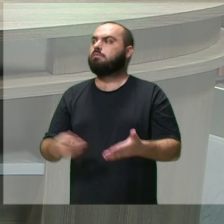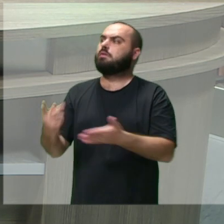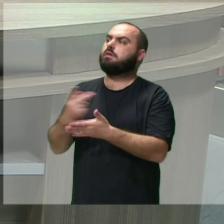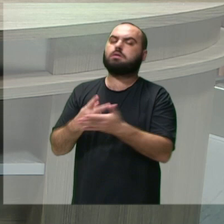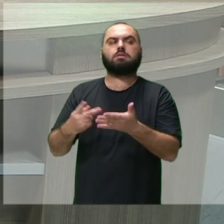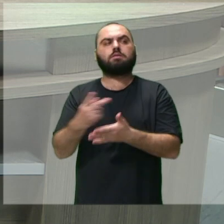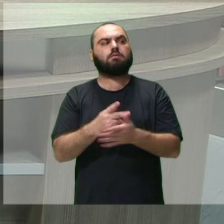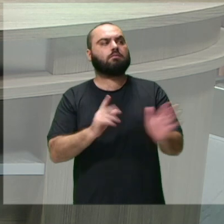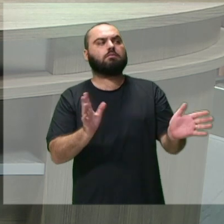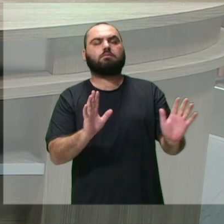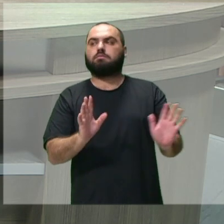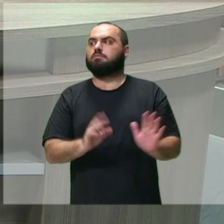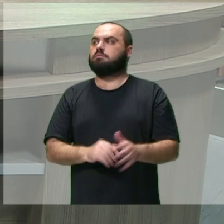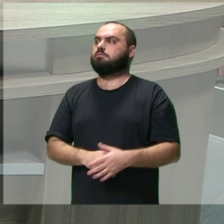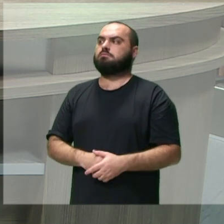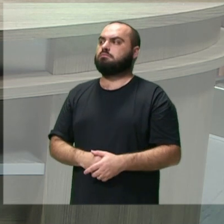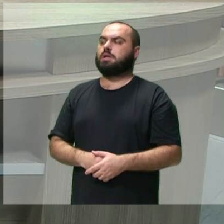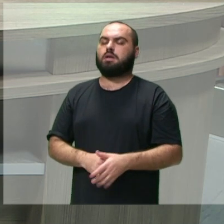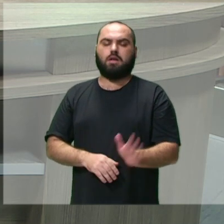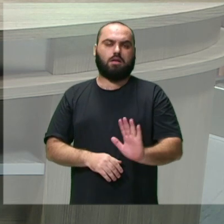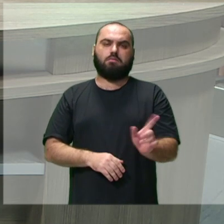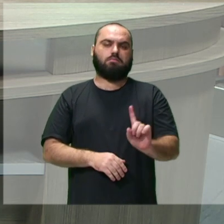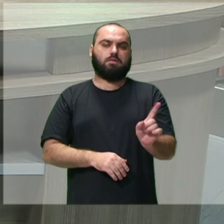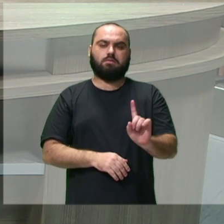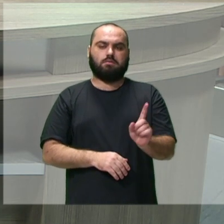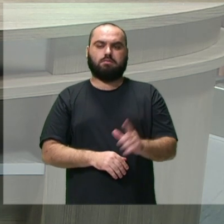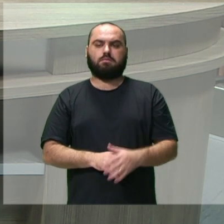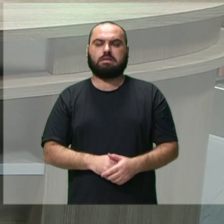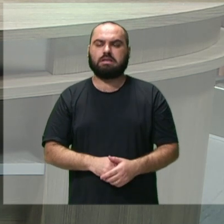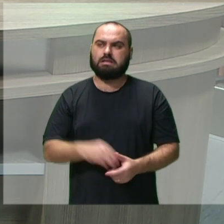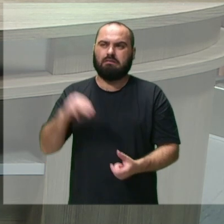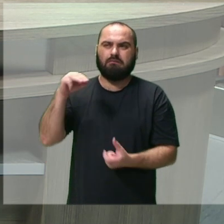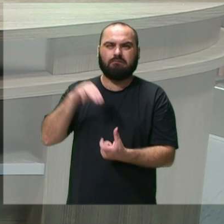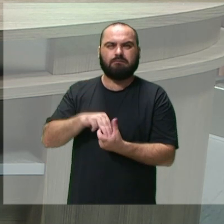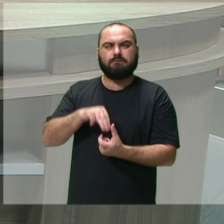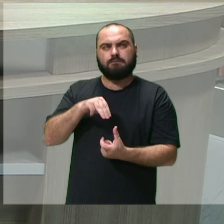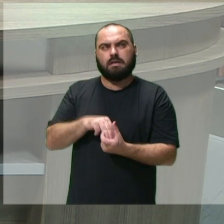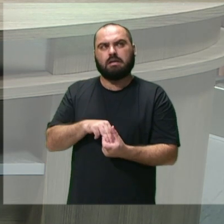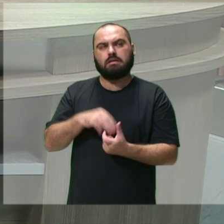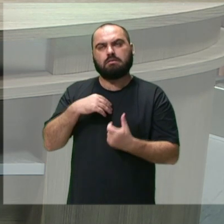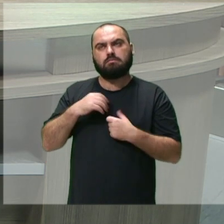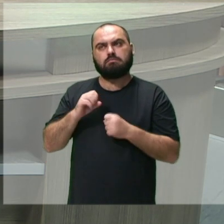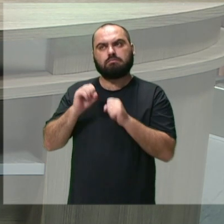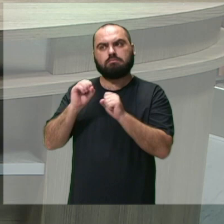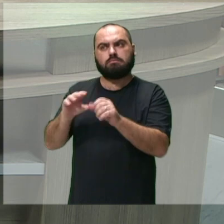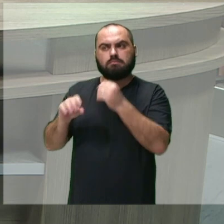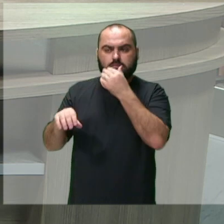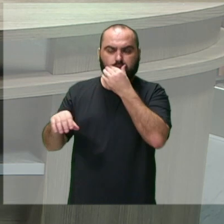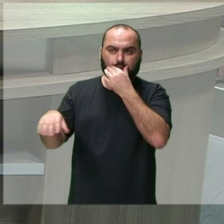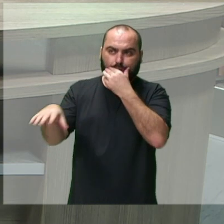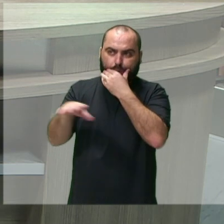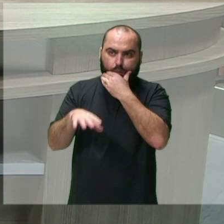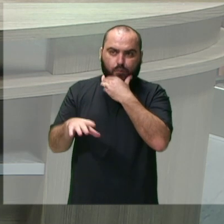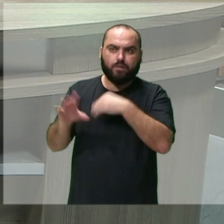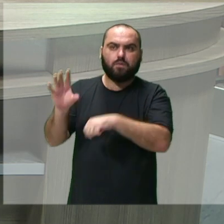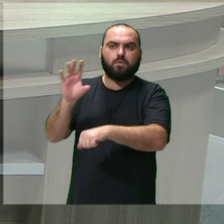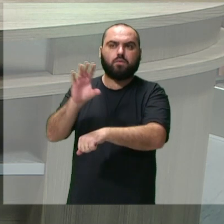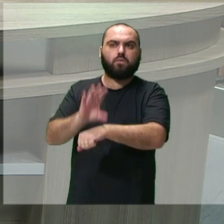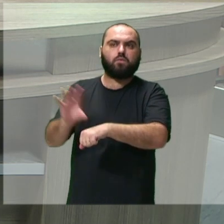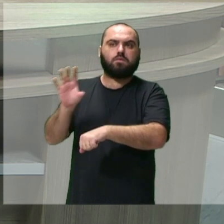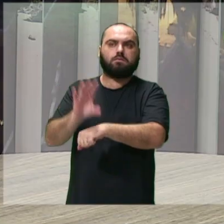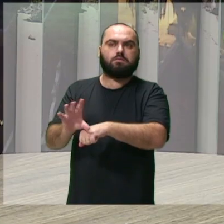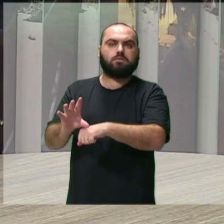Não. Só artes gráficas? Não. Na Univale, nessa área eu trabalhei com o curso